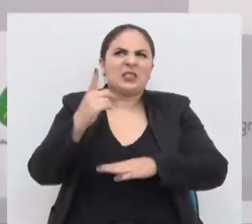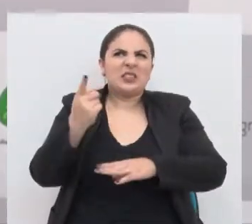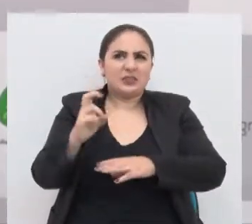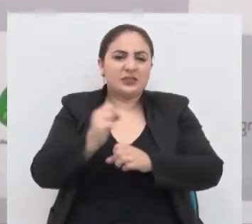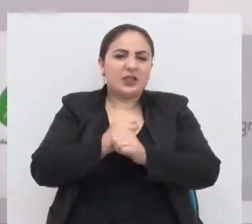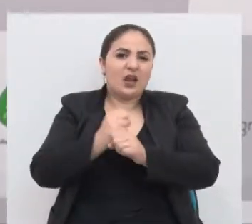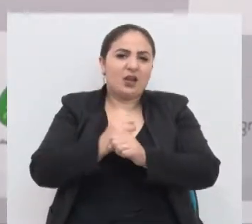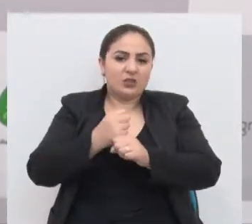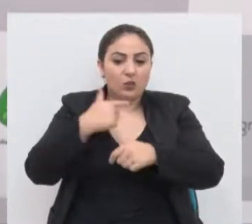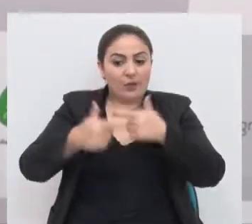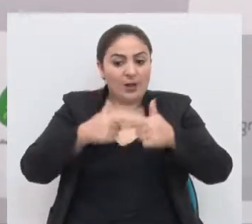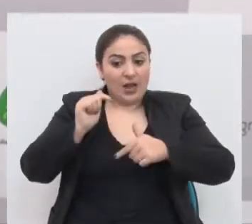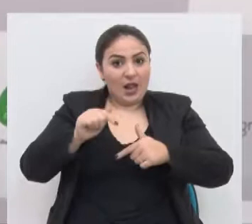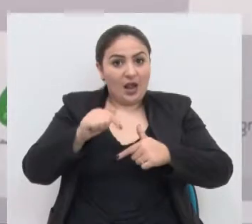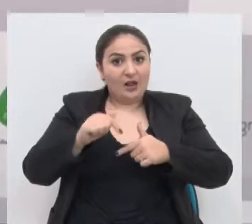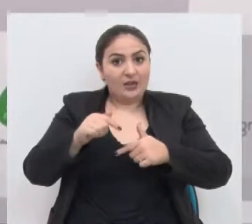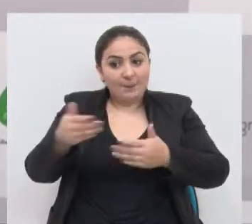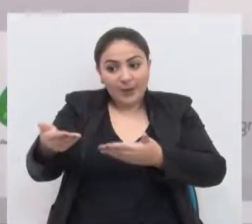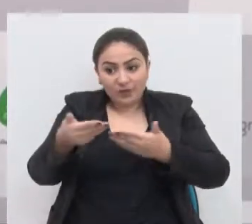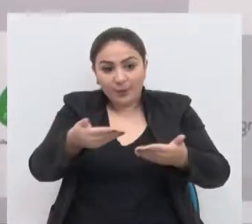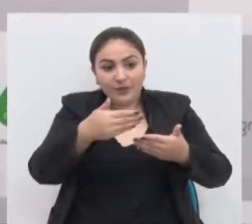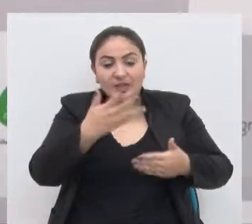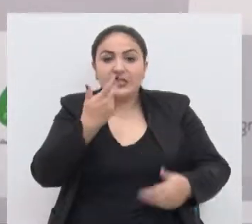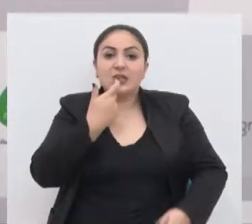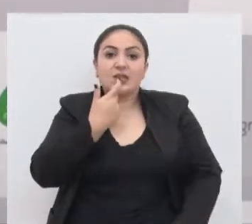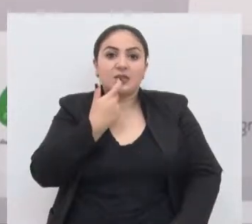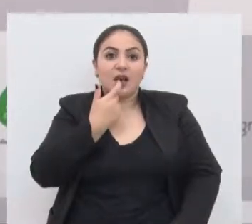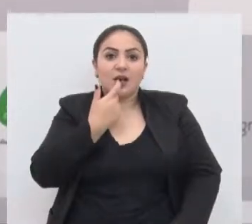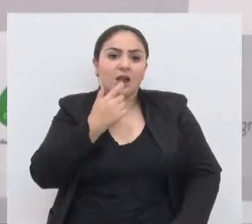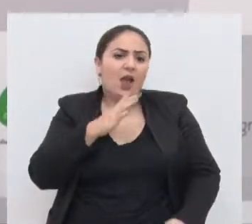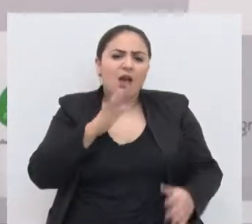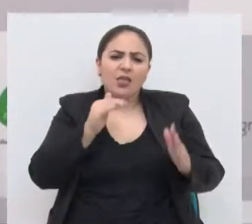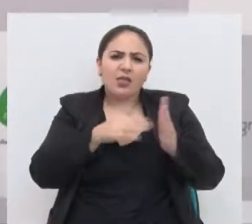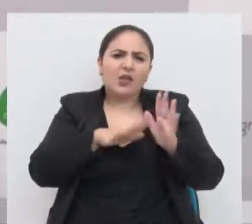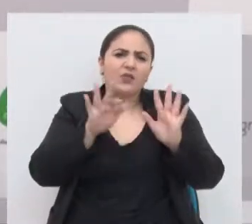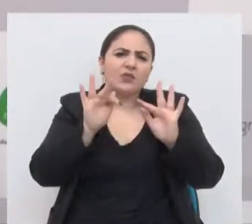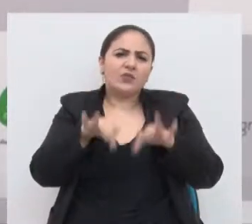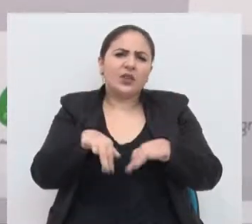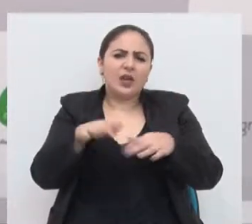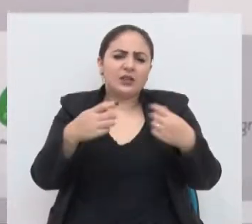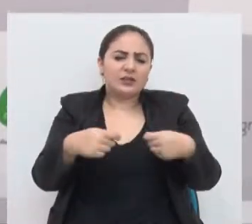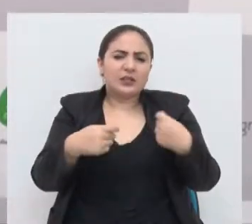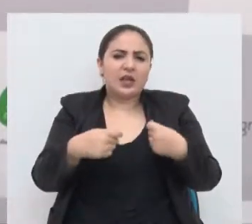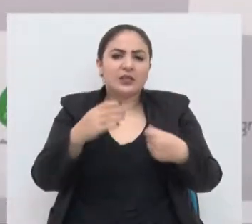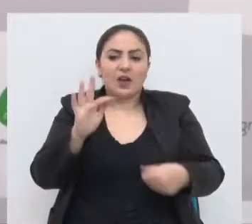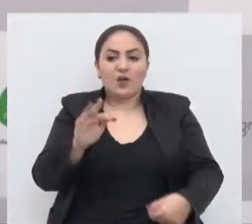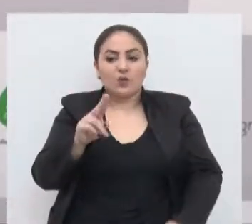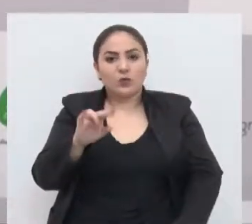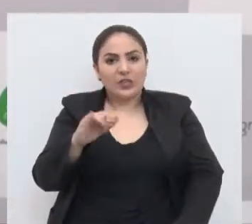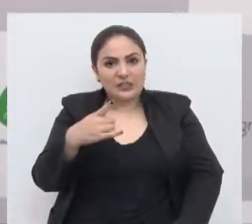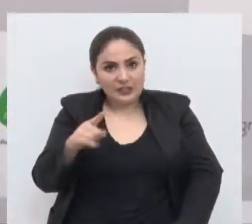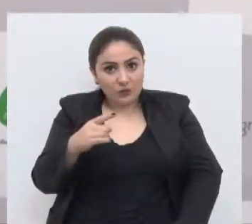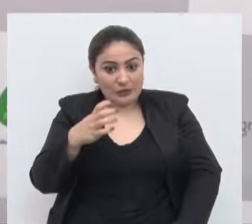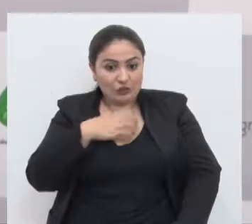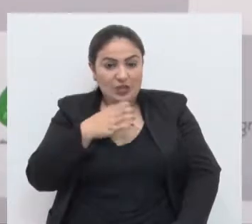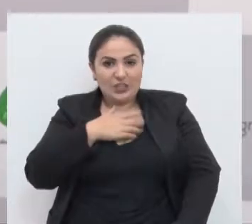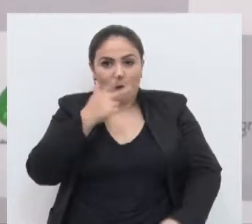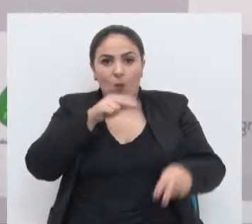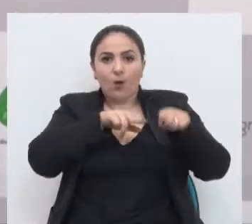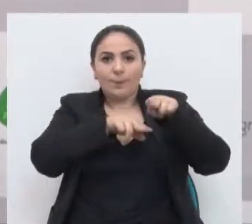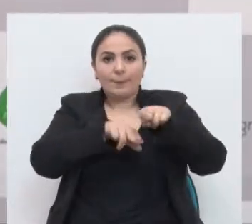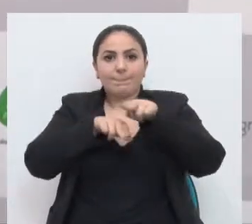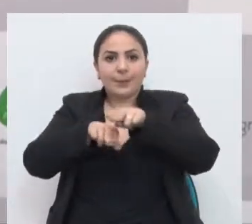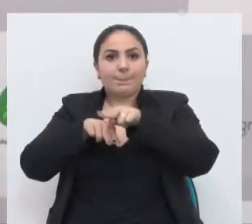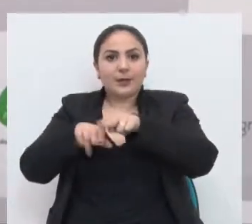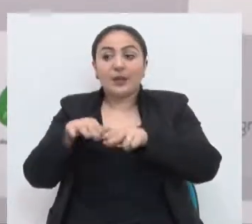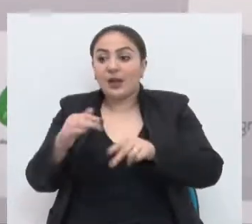de 15 anos, né? Até esgotar praticamente a necessidade da própria fundação naquele esquema de